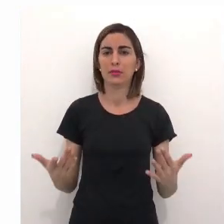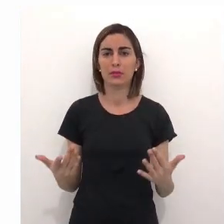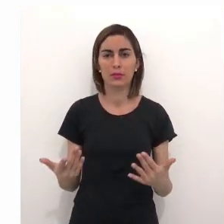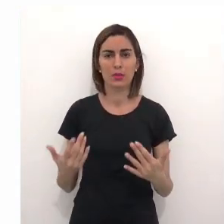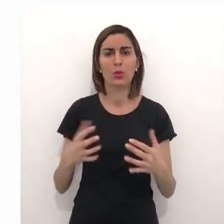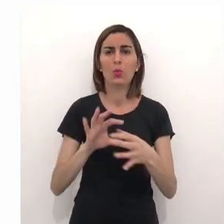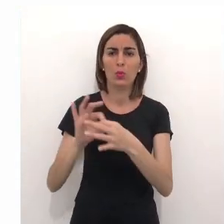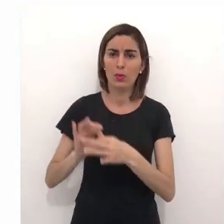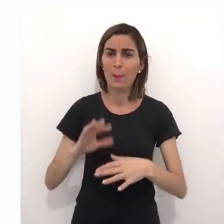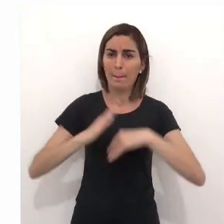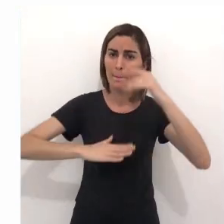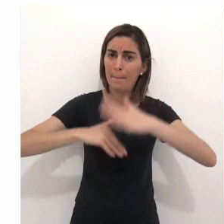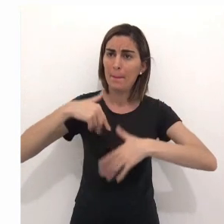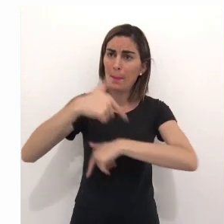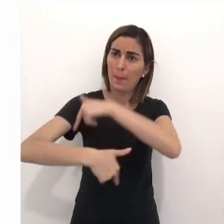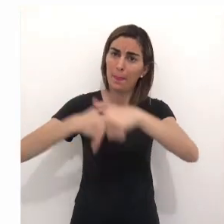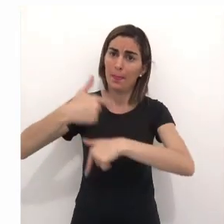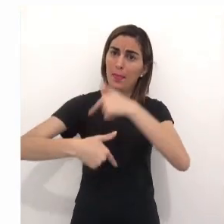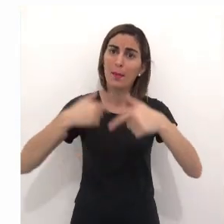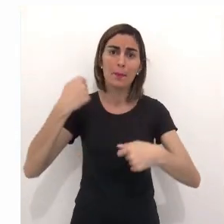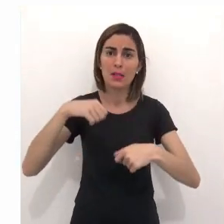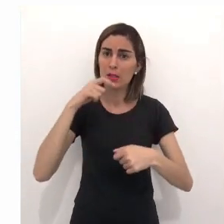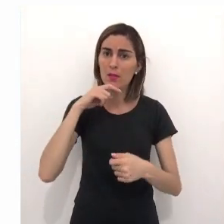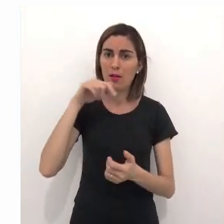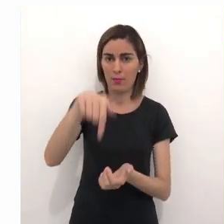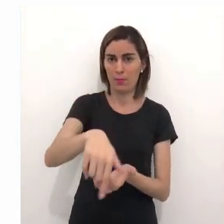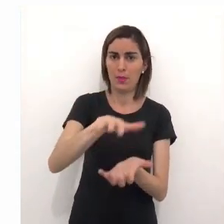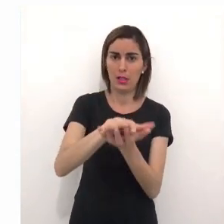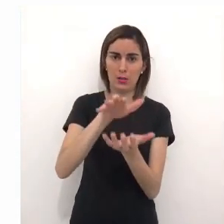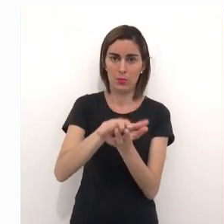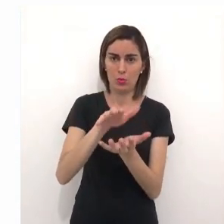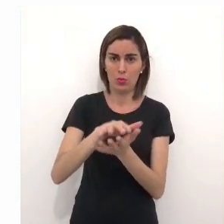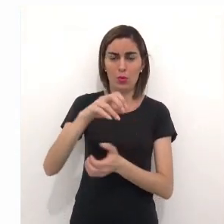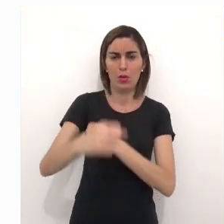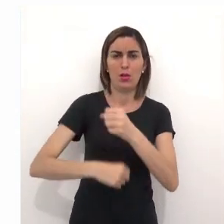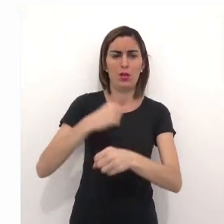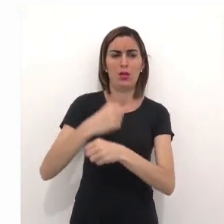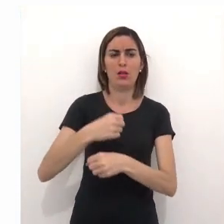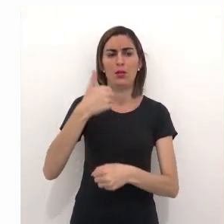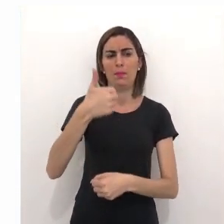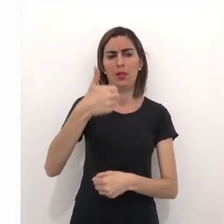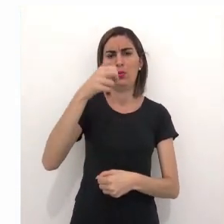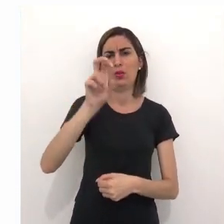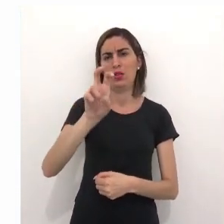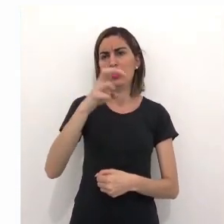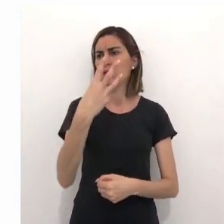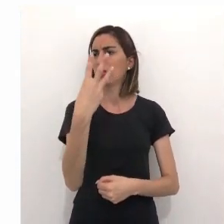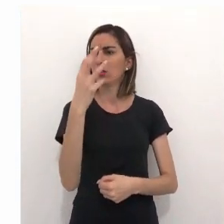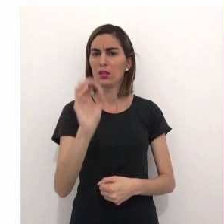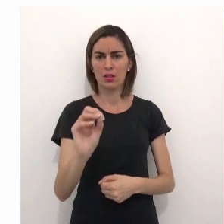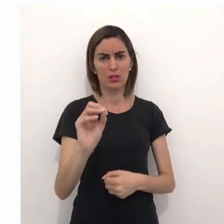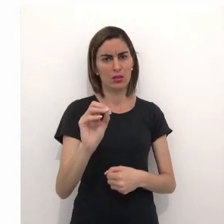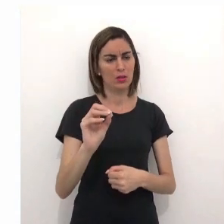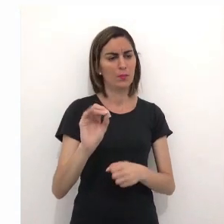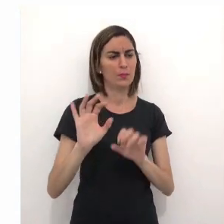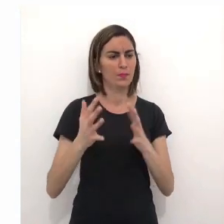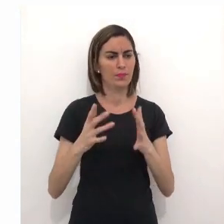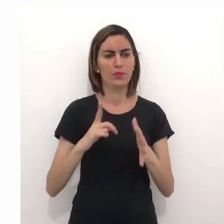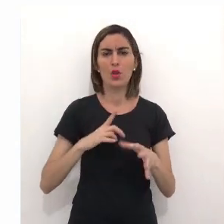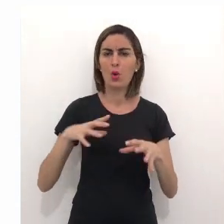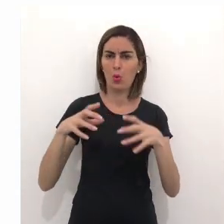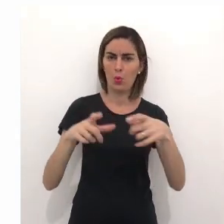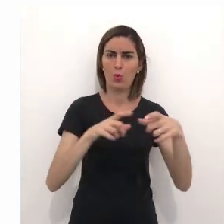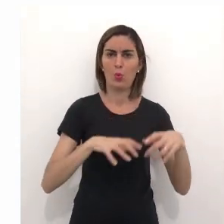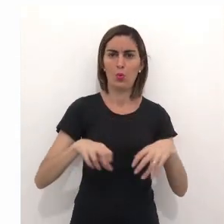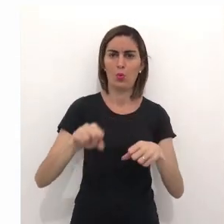de mão de obra. Em Pernambuco, no ano de 1530, a